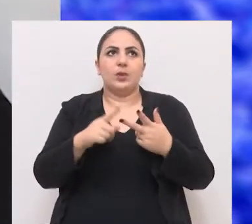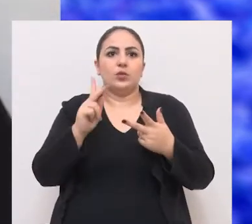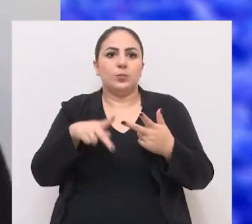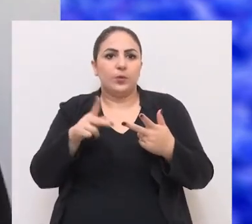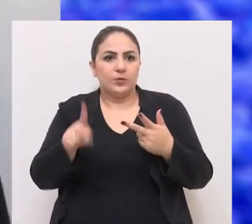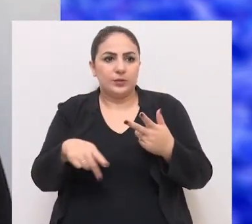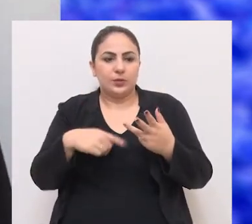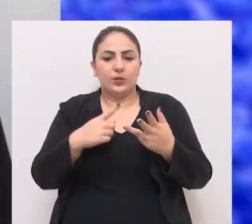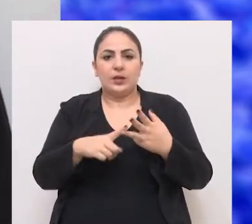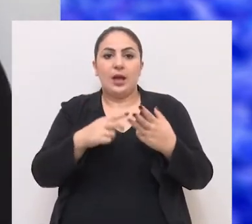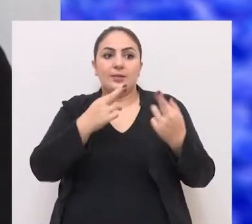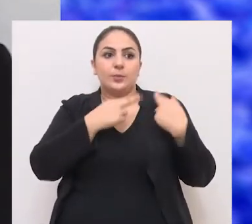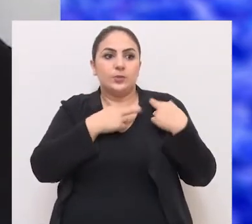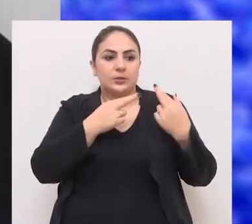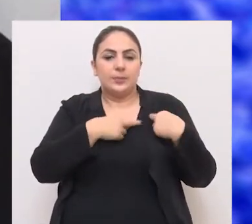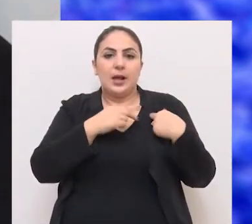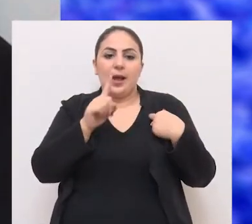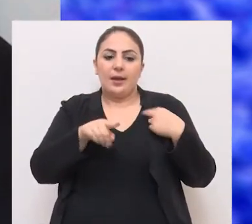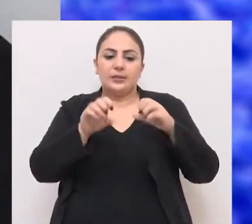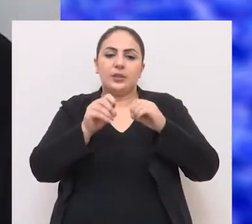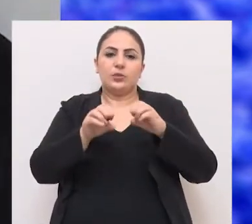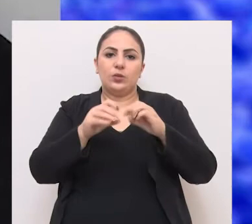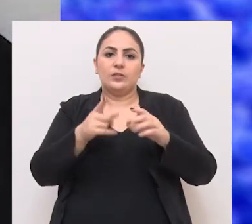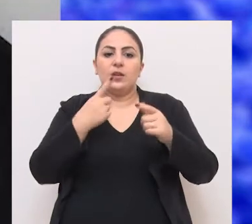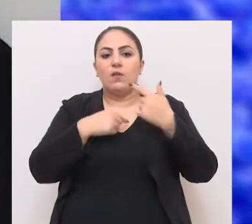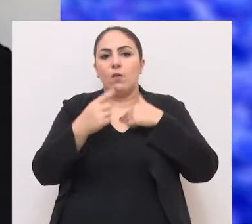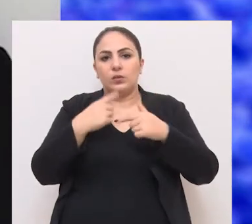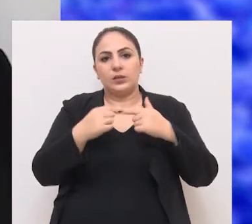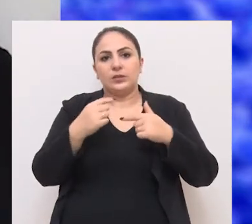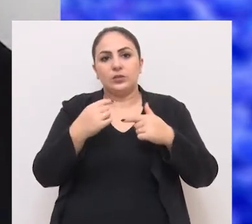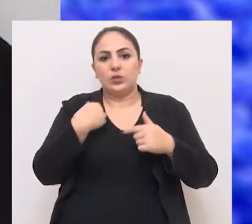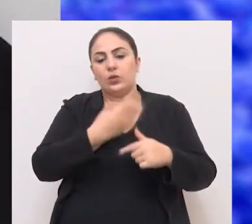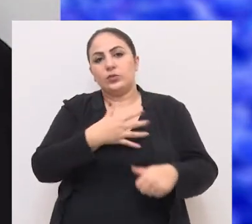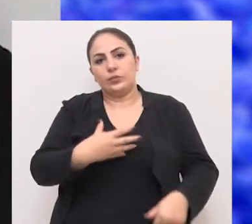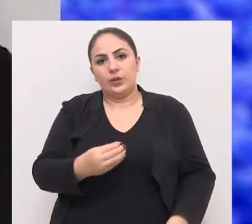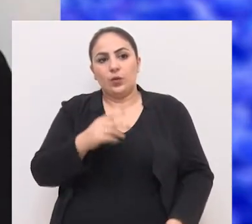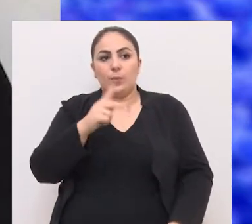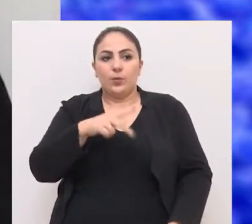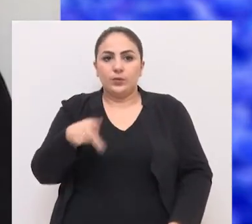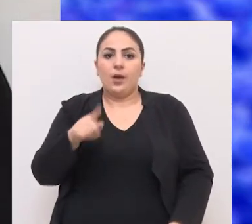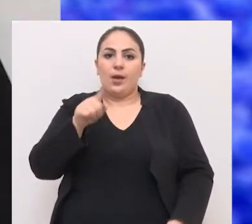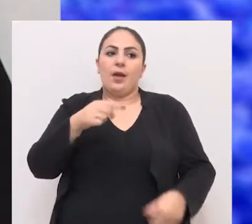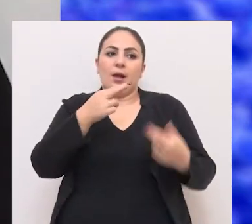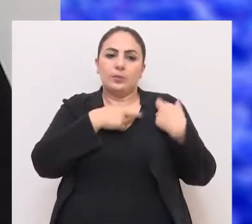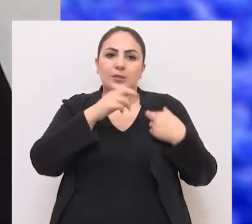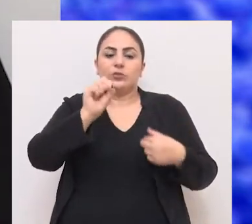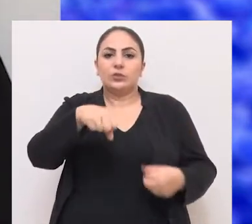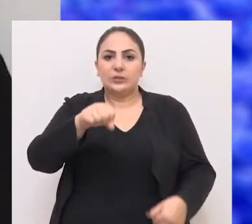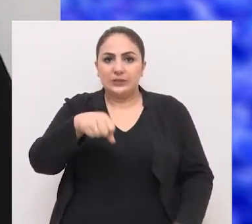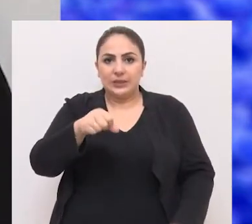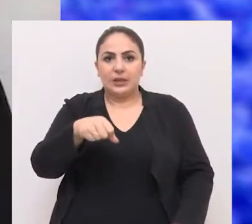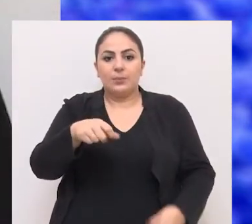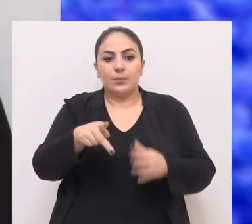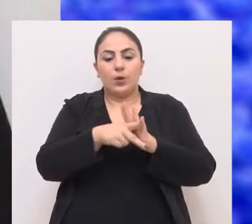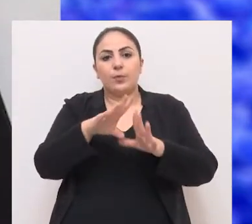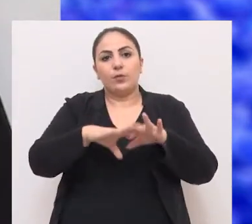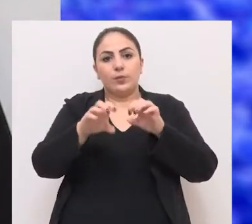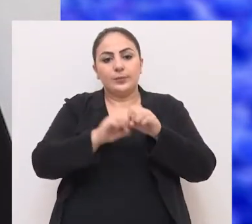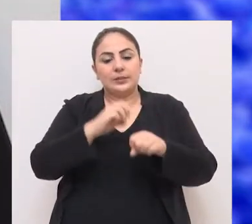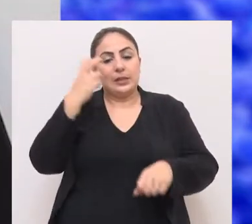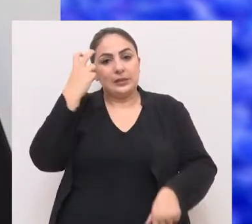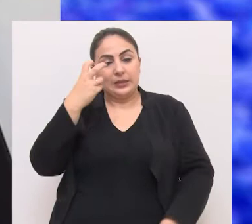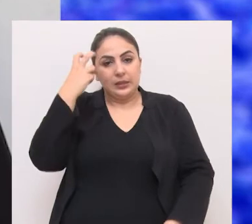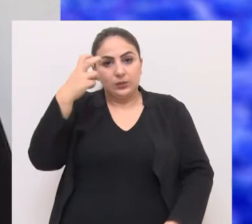aos professores a responsabilidade da educação da vontade dos nossos filhos. Os professores são responsáveis, sim, pela